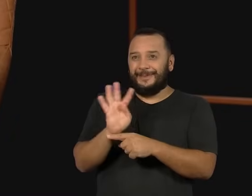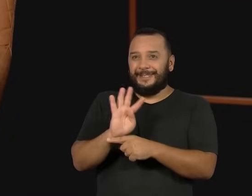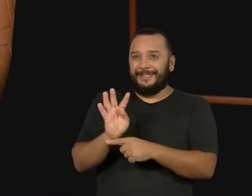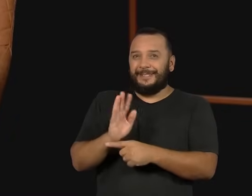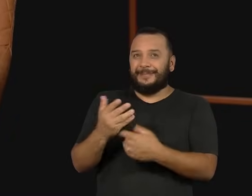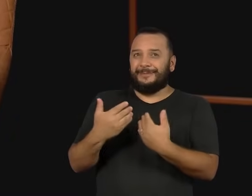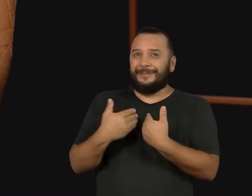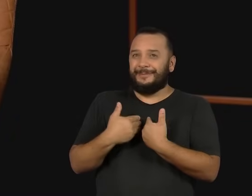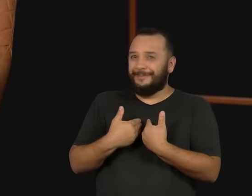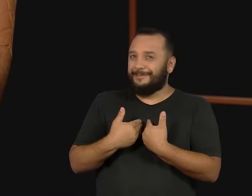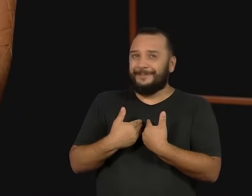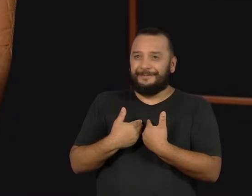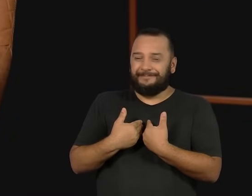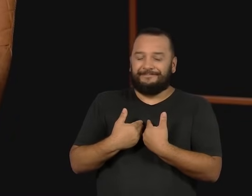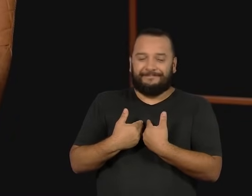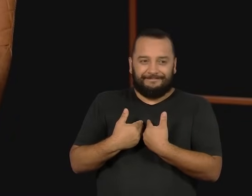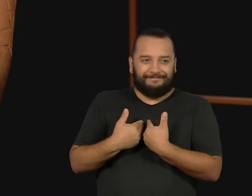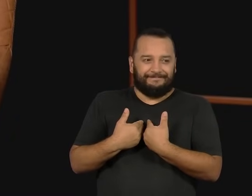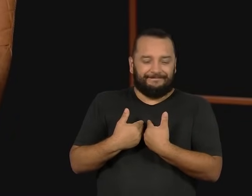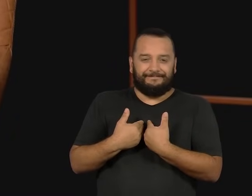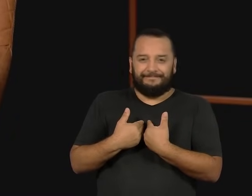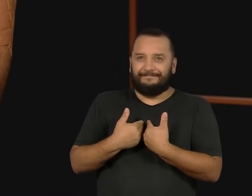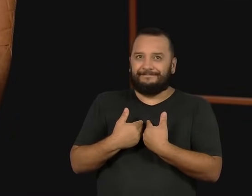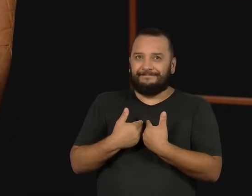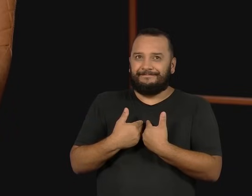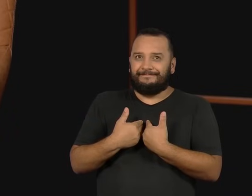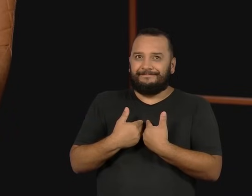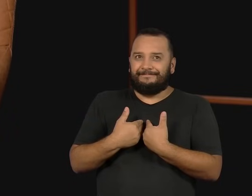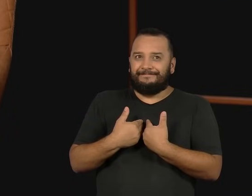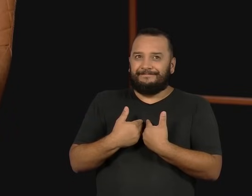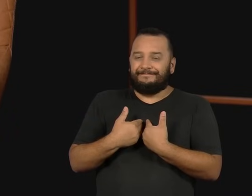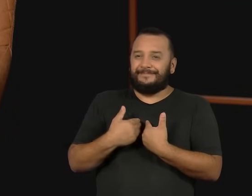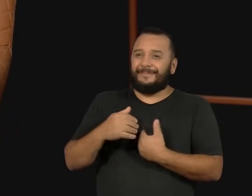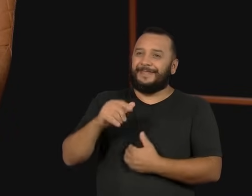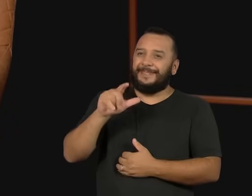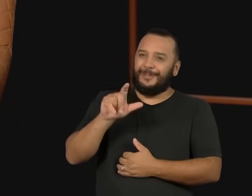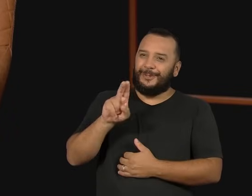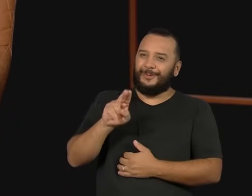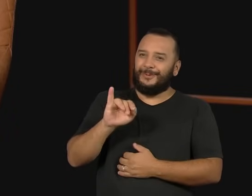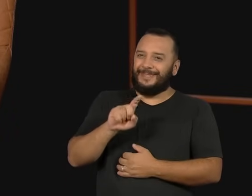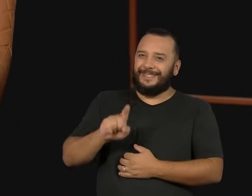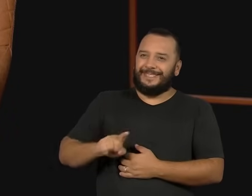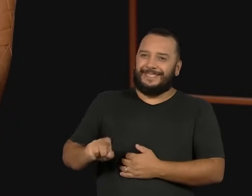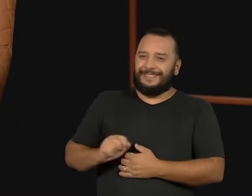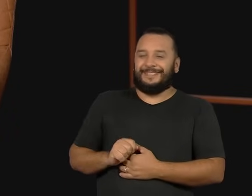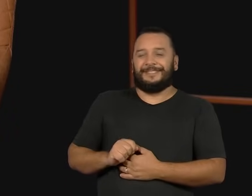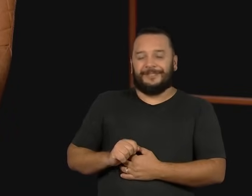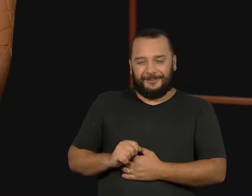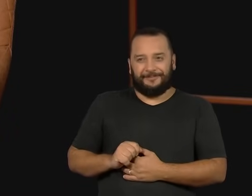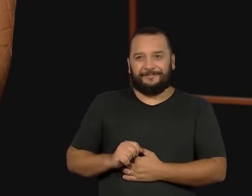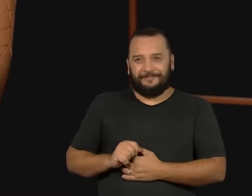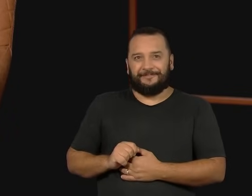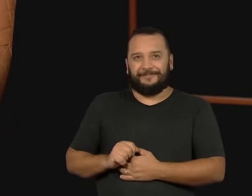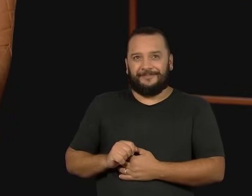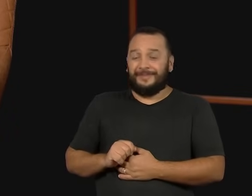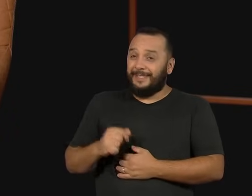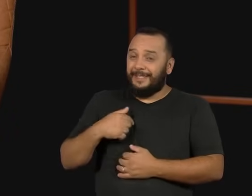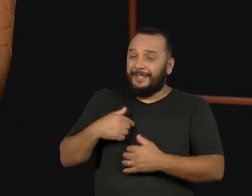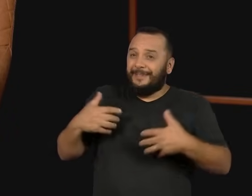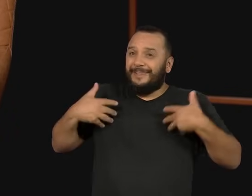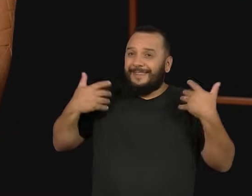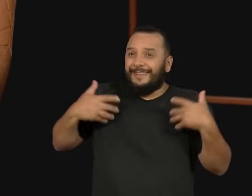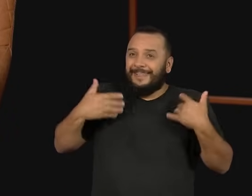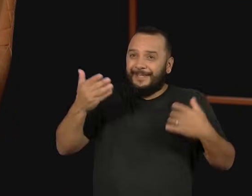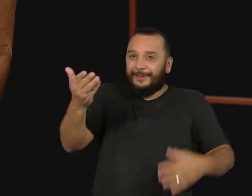estão reunindo aqui, né? E o Luiz, de fato, eu me entusiasmo